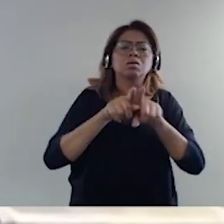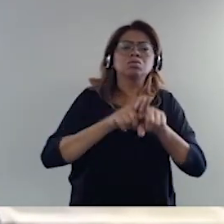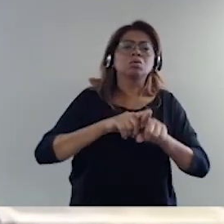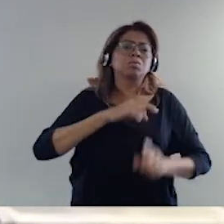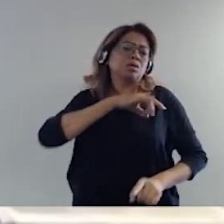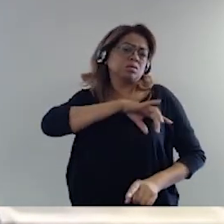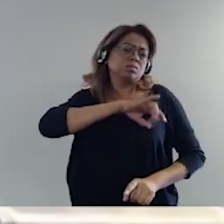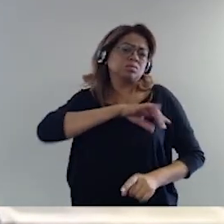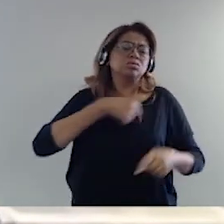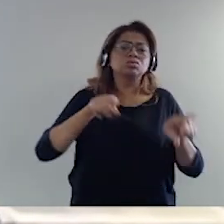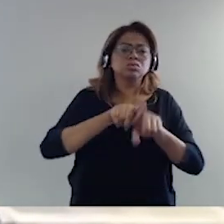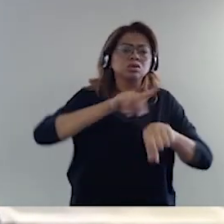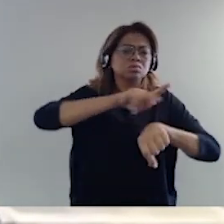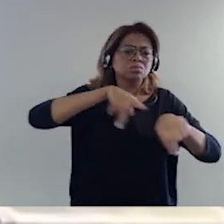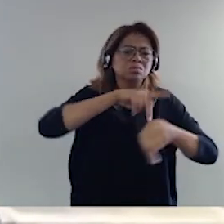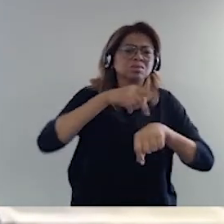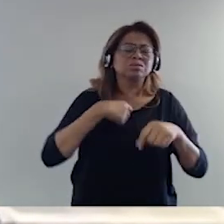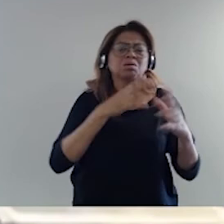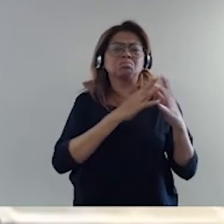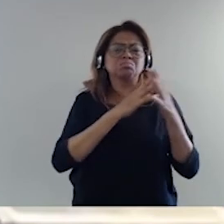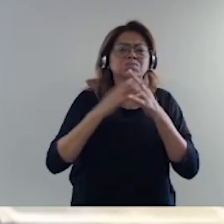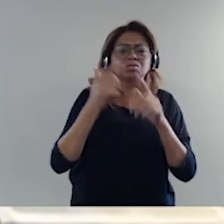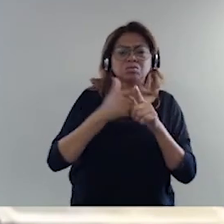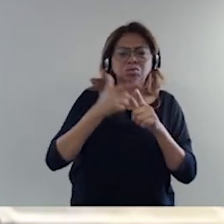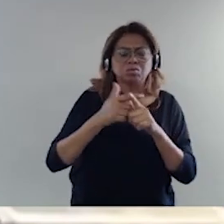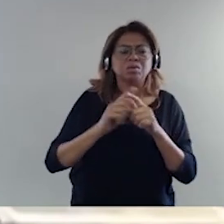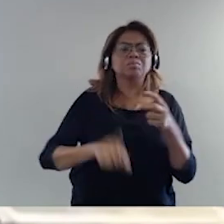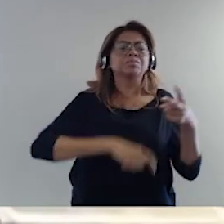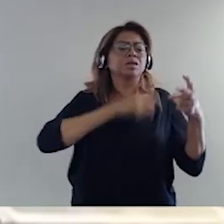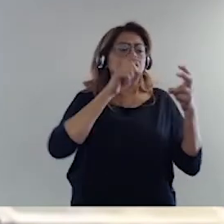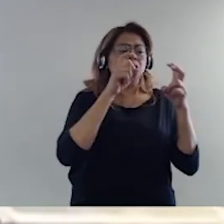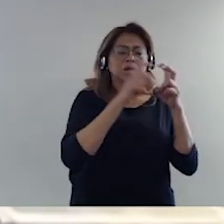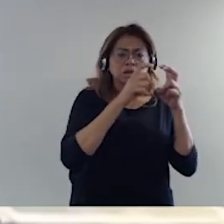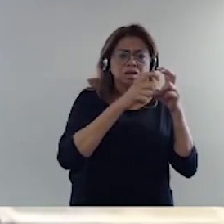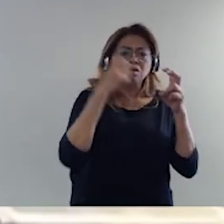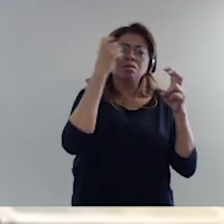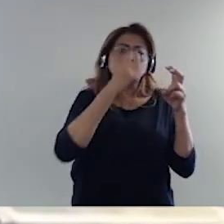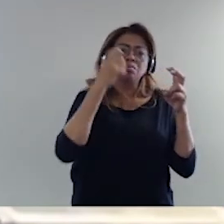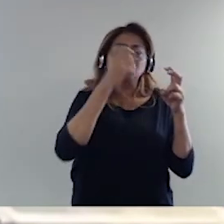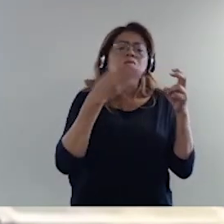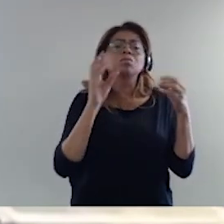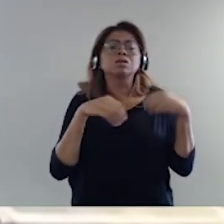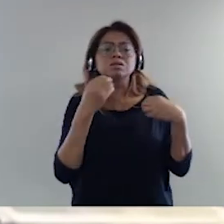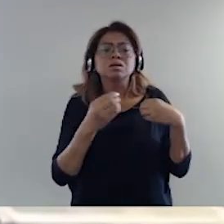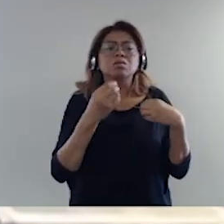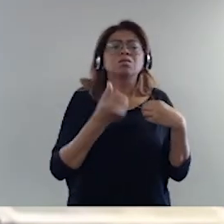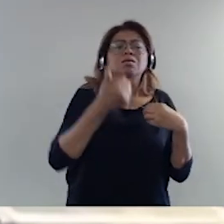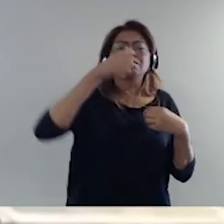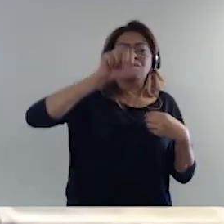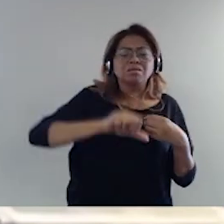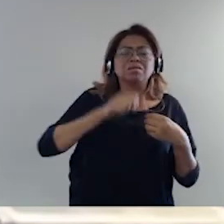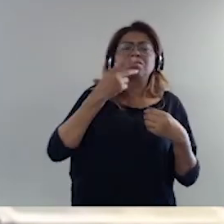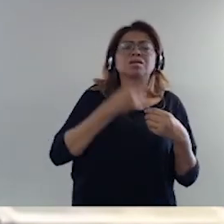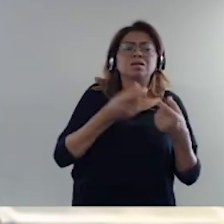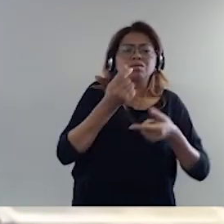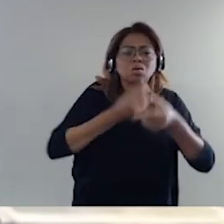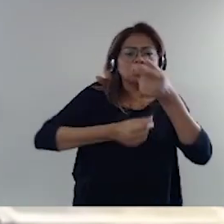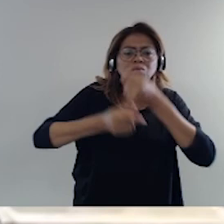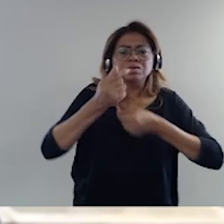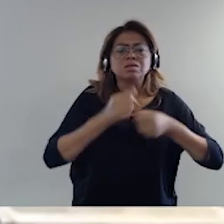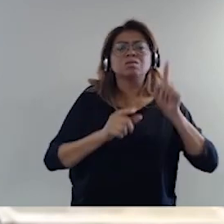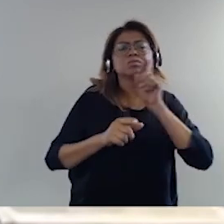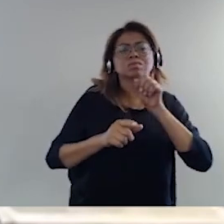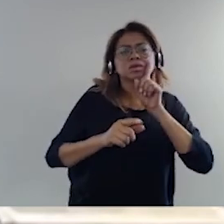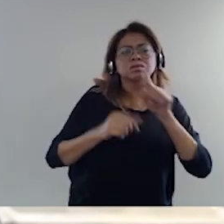um momento de turbulência. E a minha quinta e última preocupação era com a crise comercial entre os Estados Unidos e a China, pela